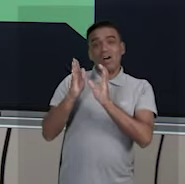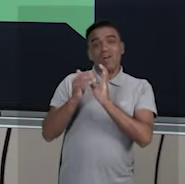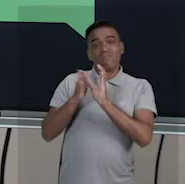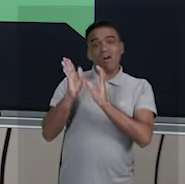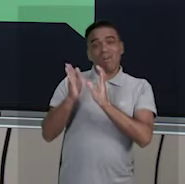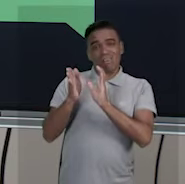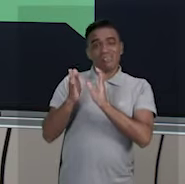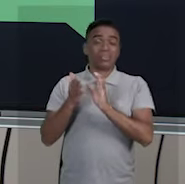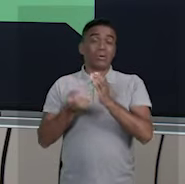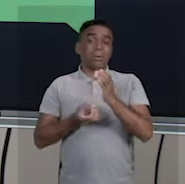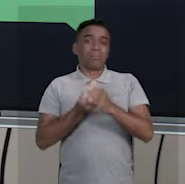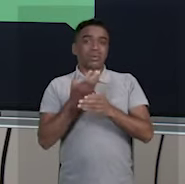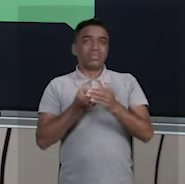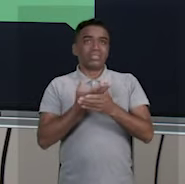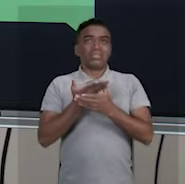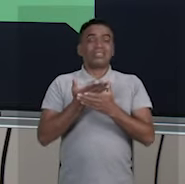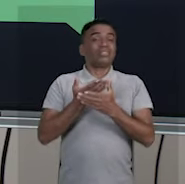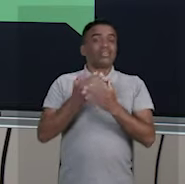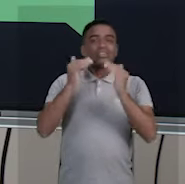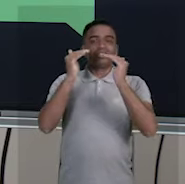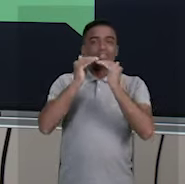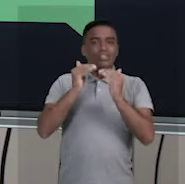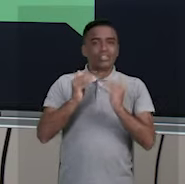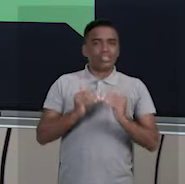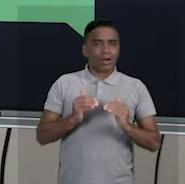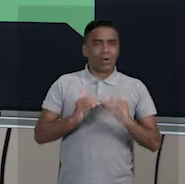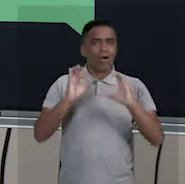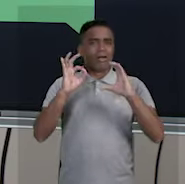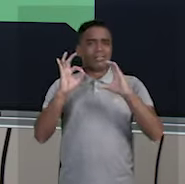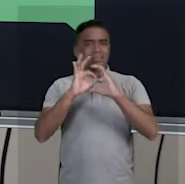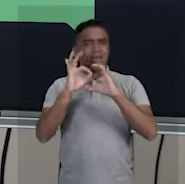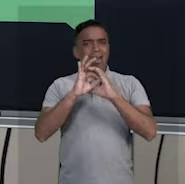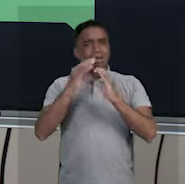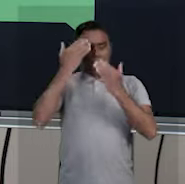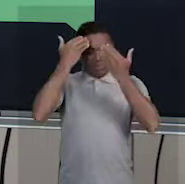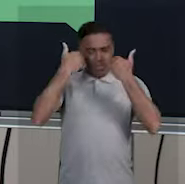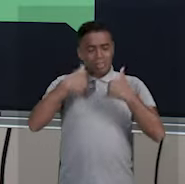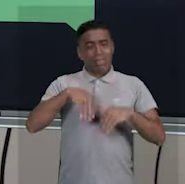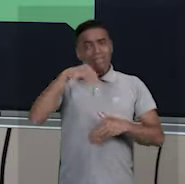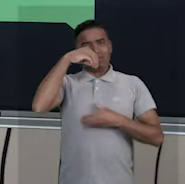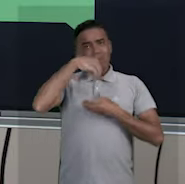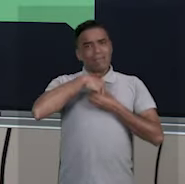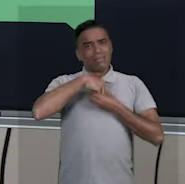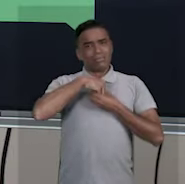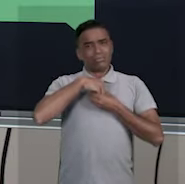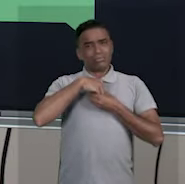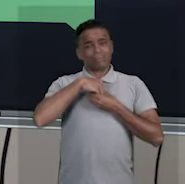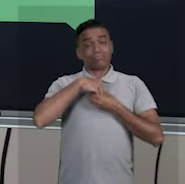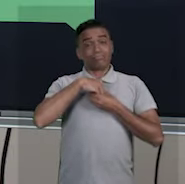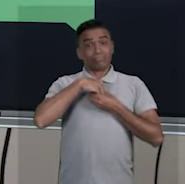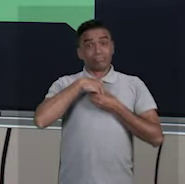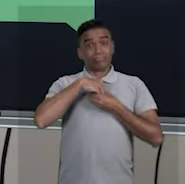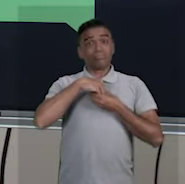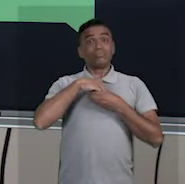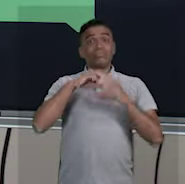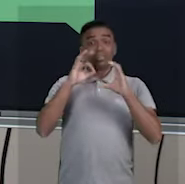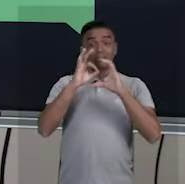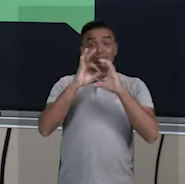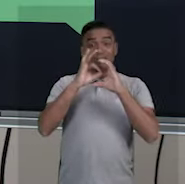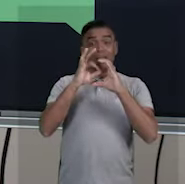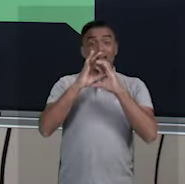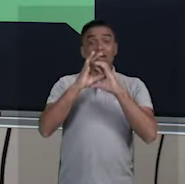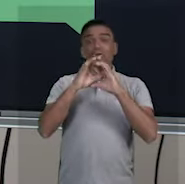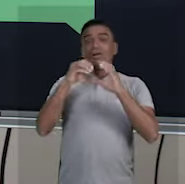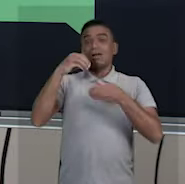Elas são produzidas de acordo com as atividades dessas células no nosso corpo e elas vão ser transportadas pelo sangue,